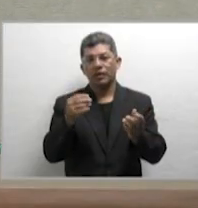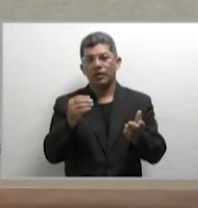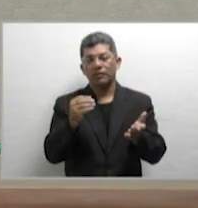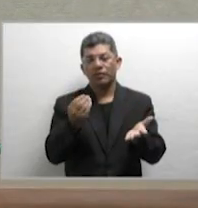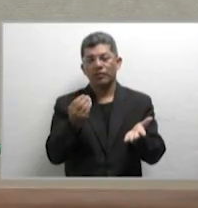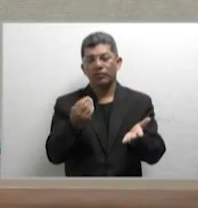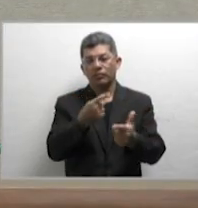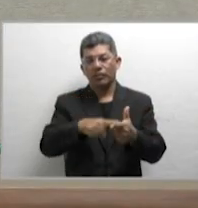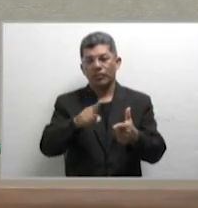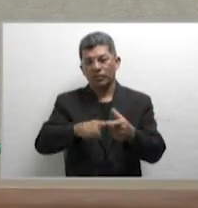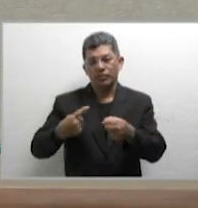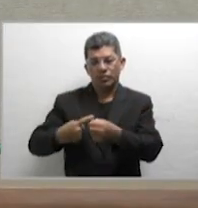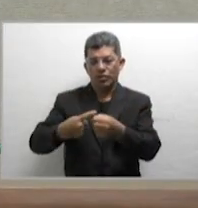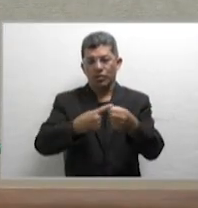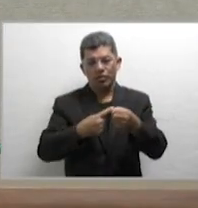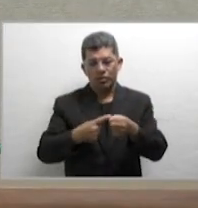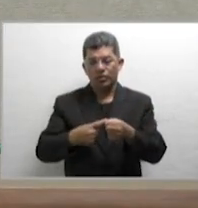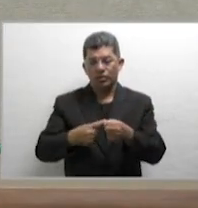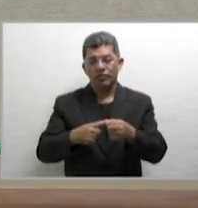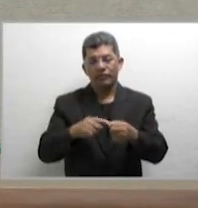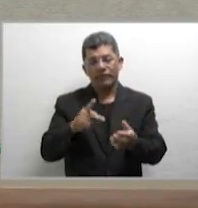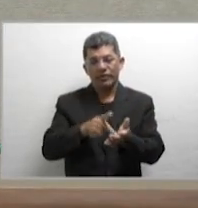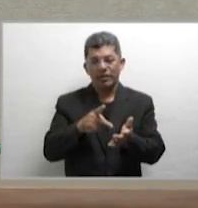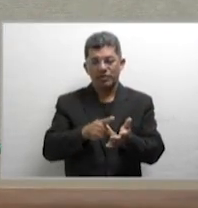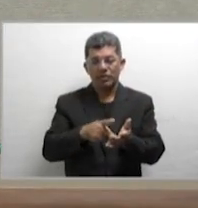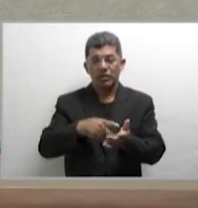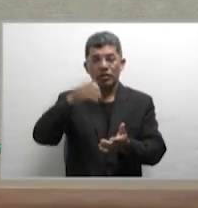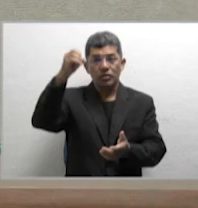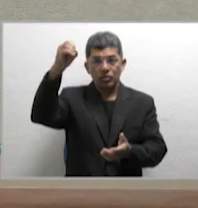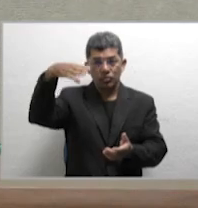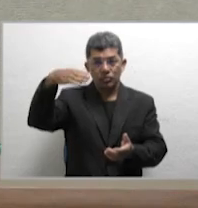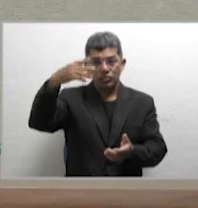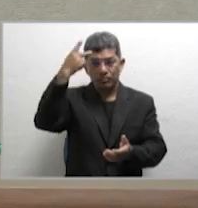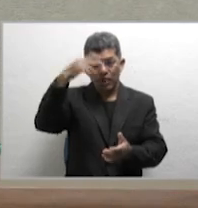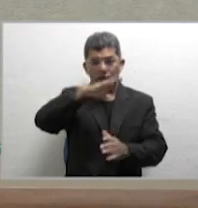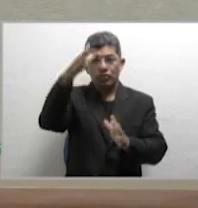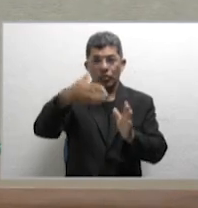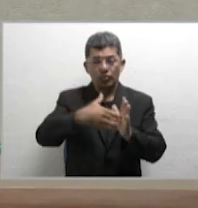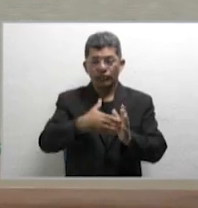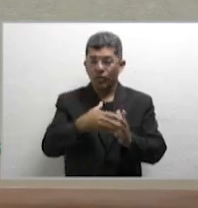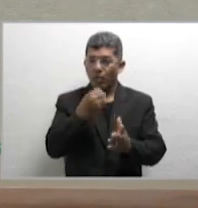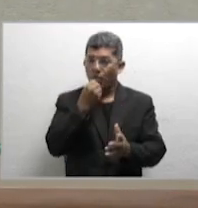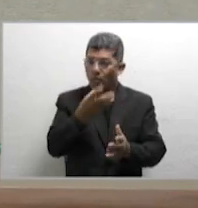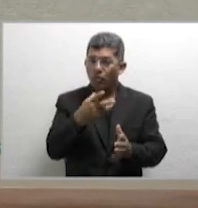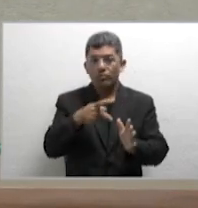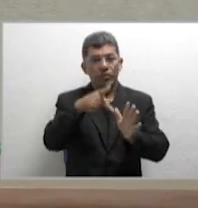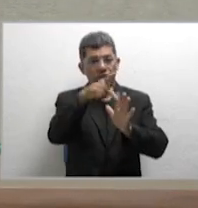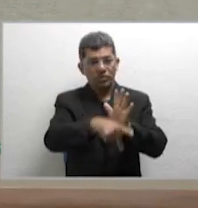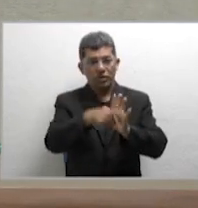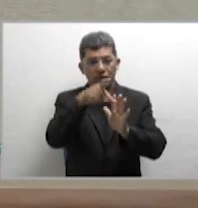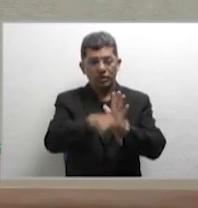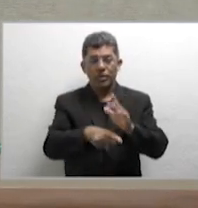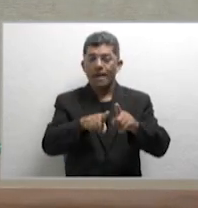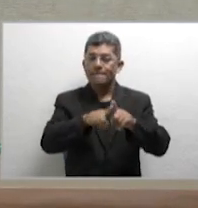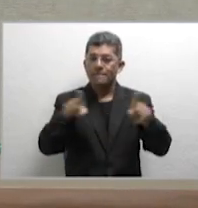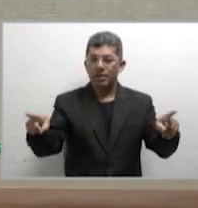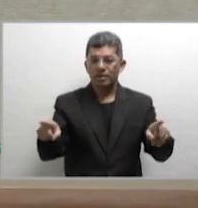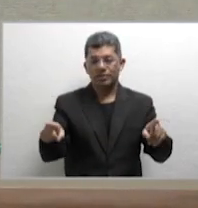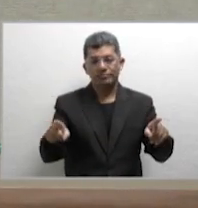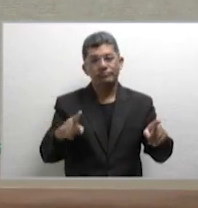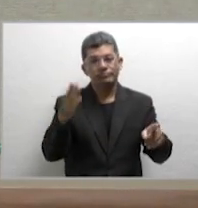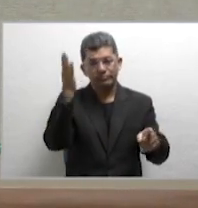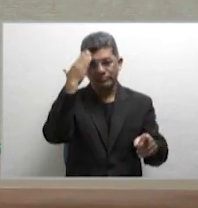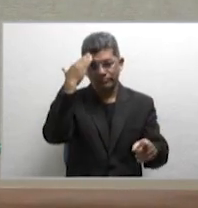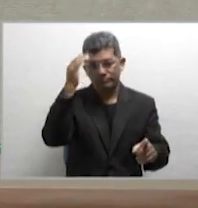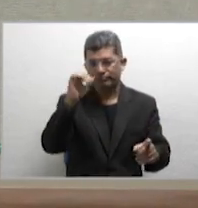interior, que realmente o programa Luz para Todos foi um ótimo programa, mas, infelizmente, a gente